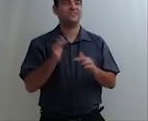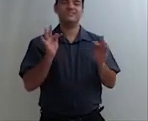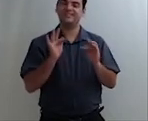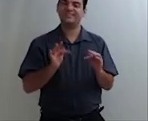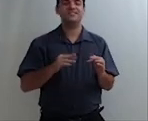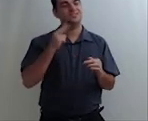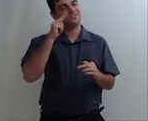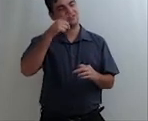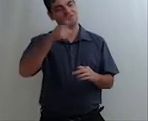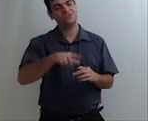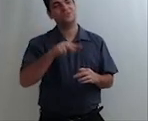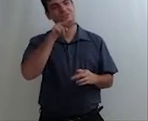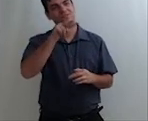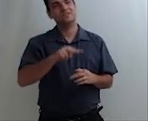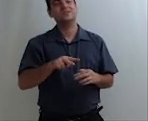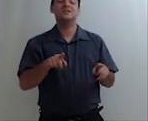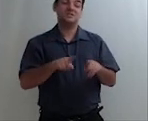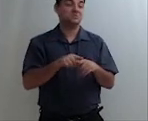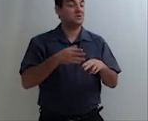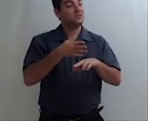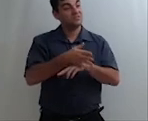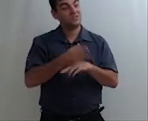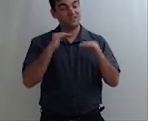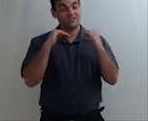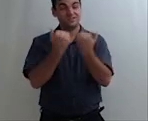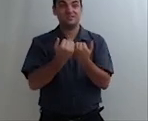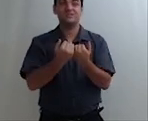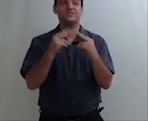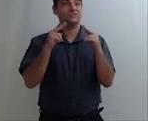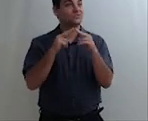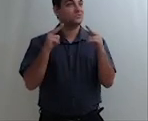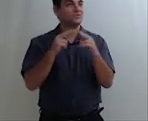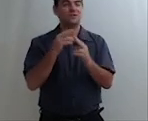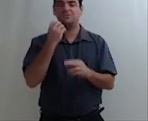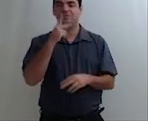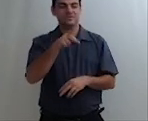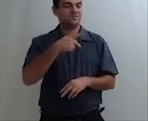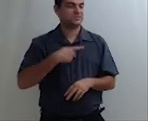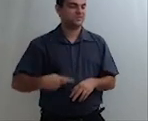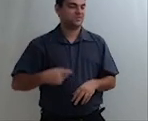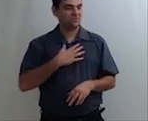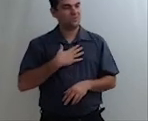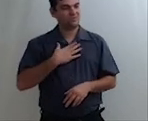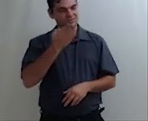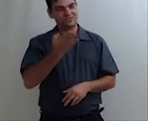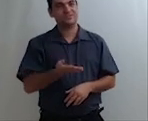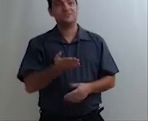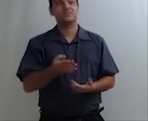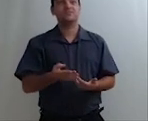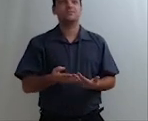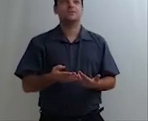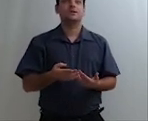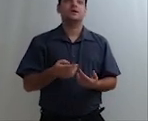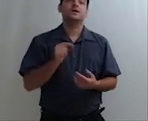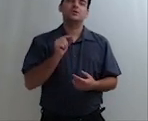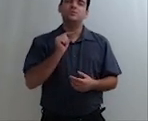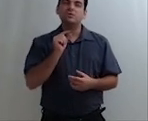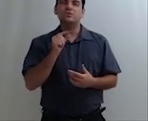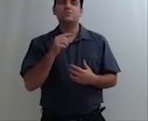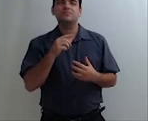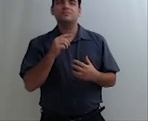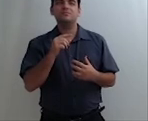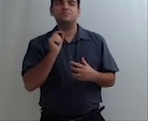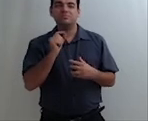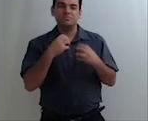eh participar de uma sessão presidida por vossa excelência mas ao mesmo tempo me deixa um tanto quanto